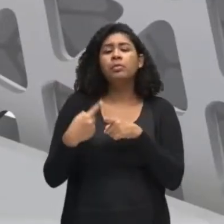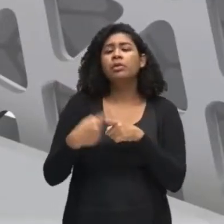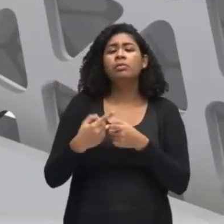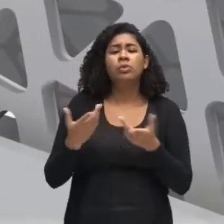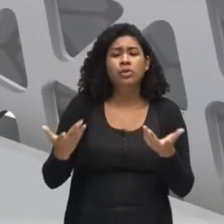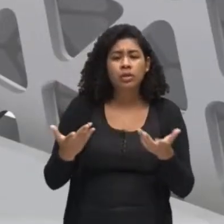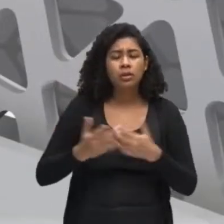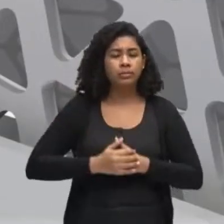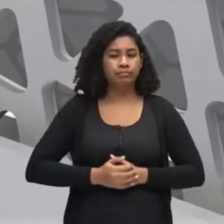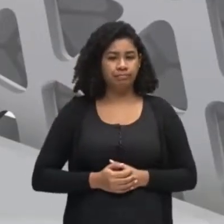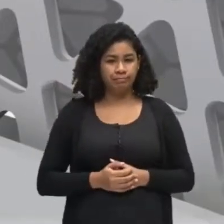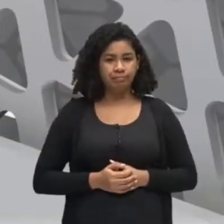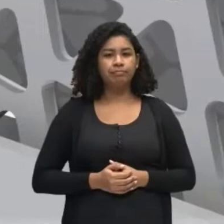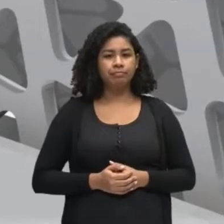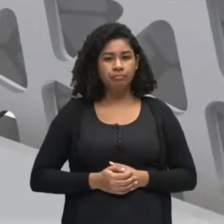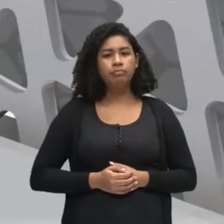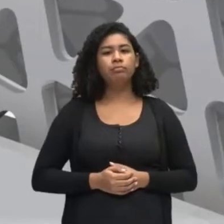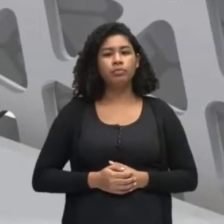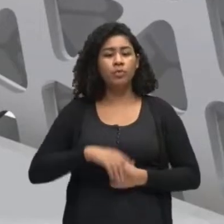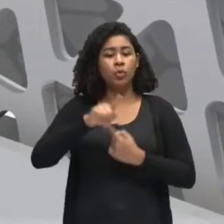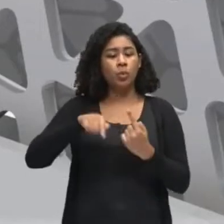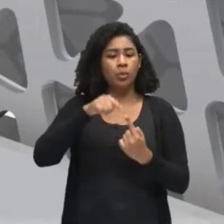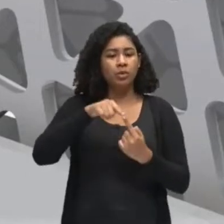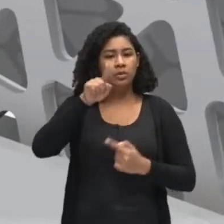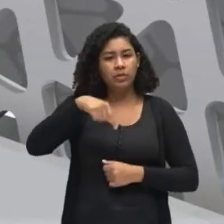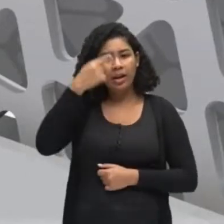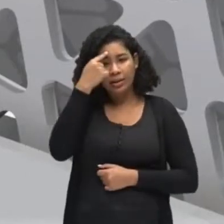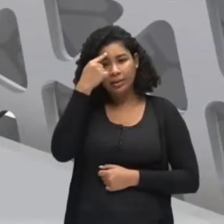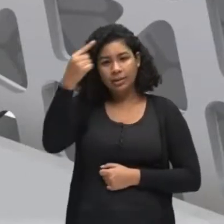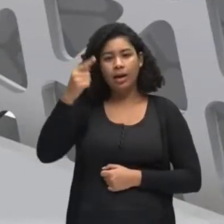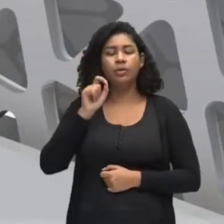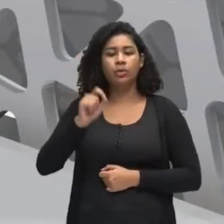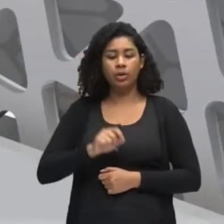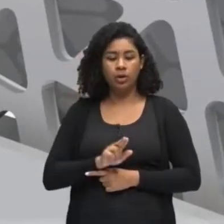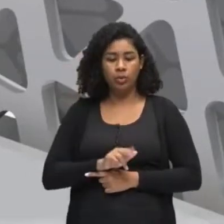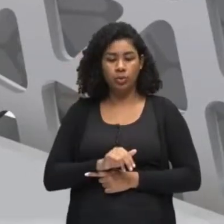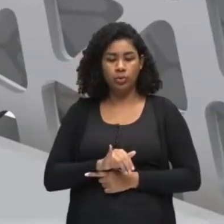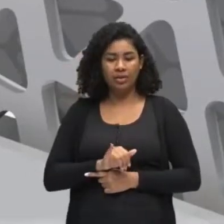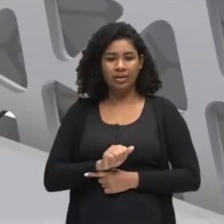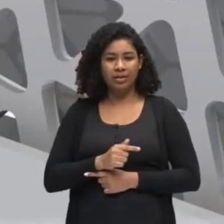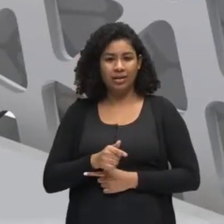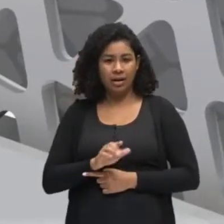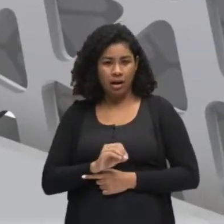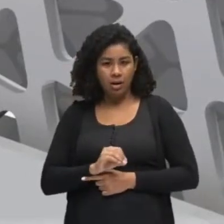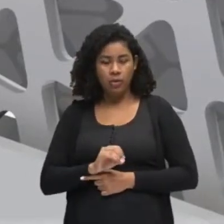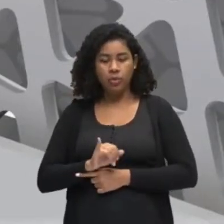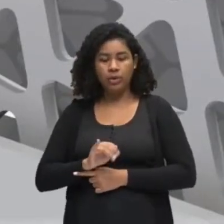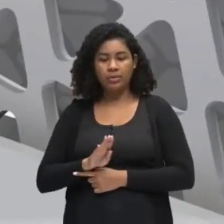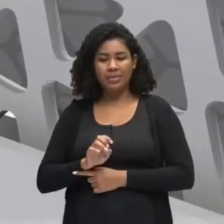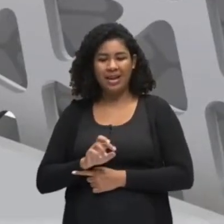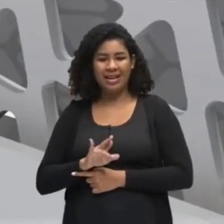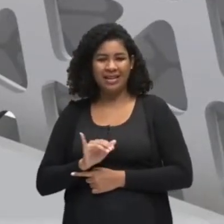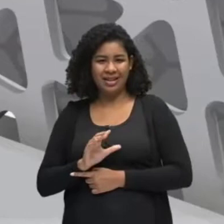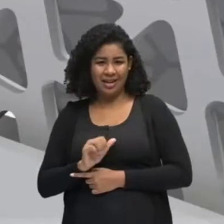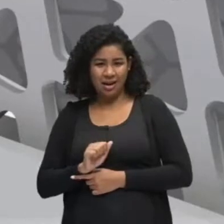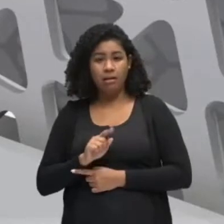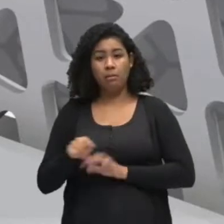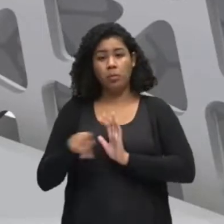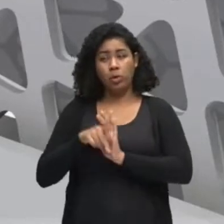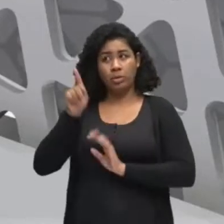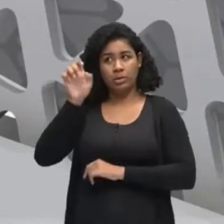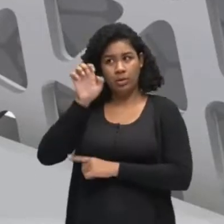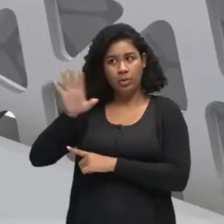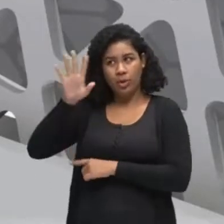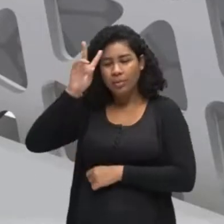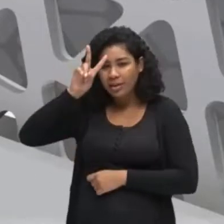Tudo baseado na ideia da União Ibérica. O que é a União Ibérica? A gente vai lá para a Europa agora, tá bom? Bom, Portugal